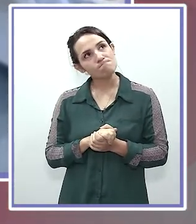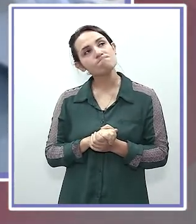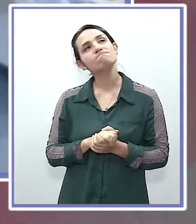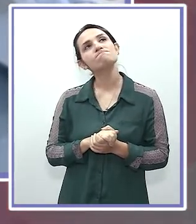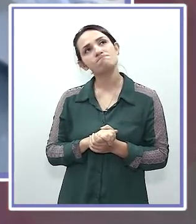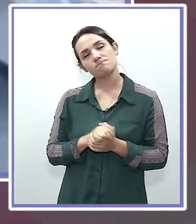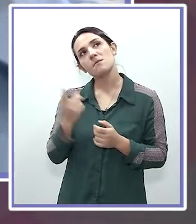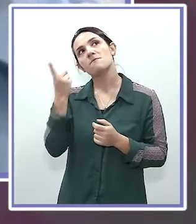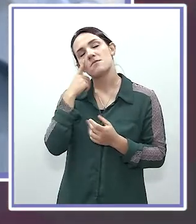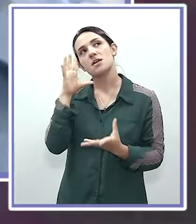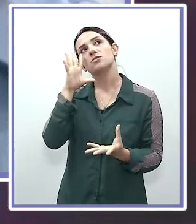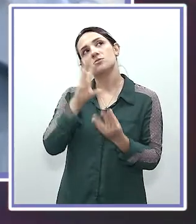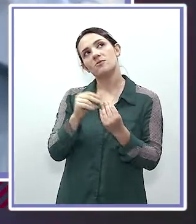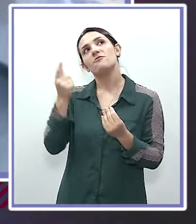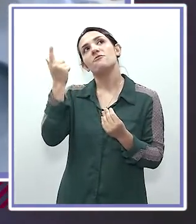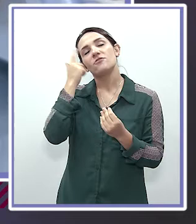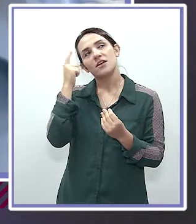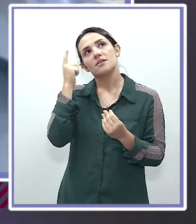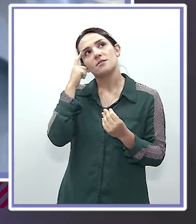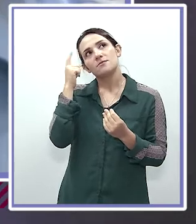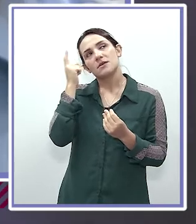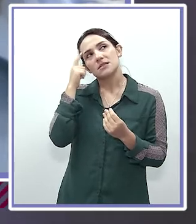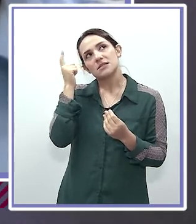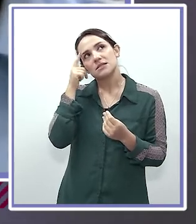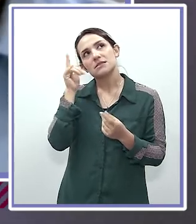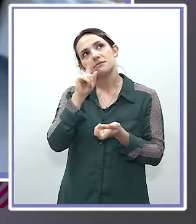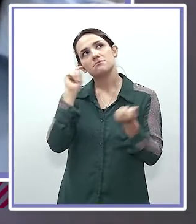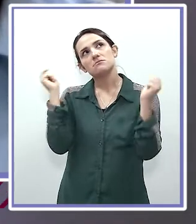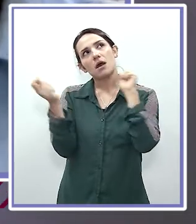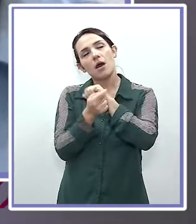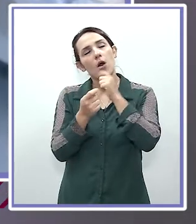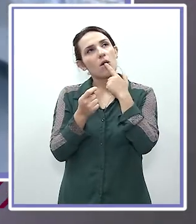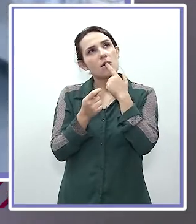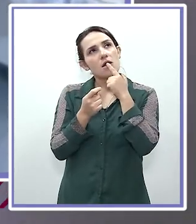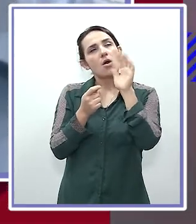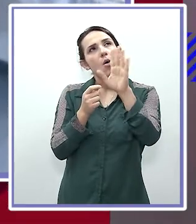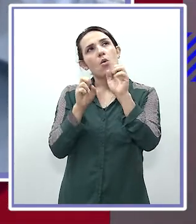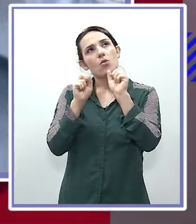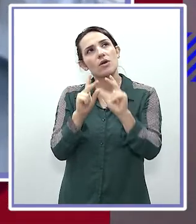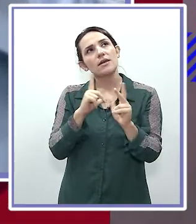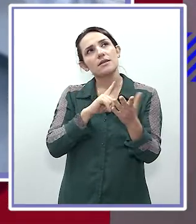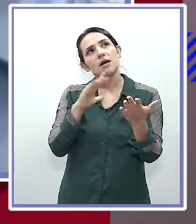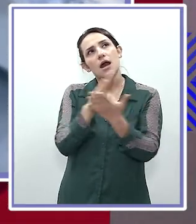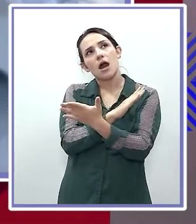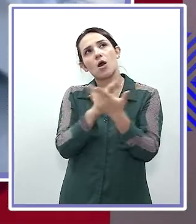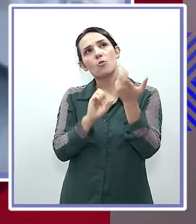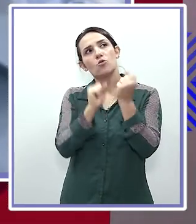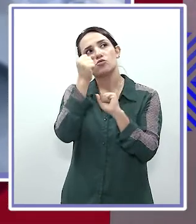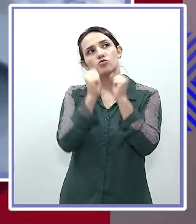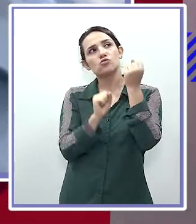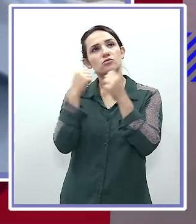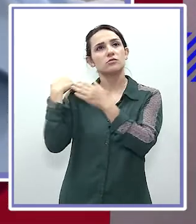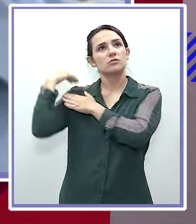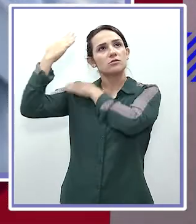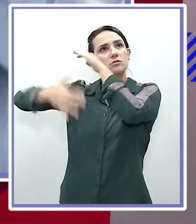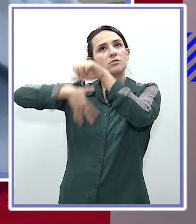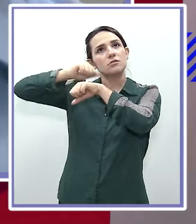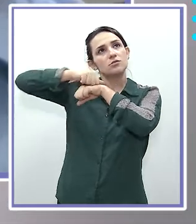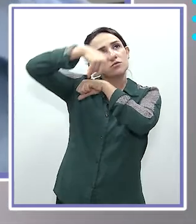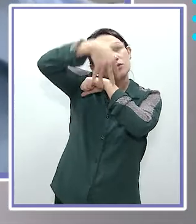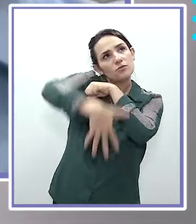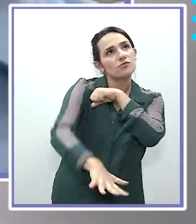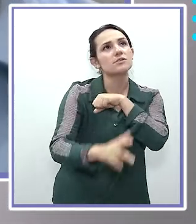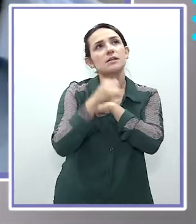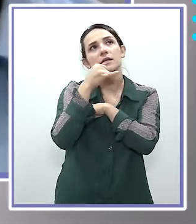Então, só para ver se eu entendi certo, então, eu citei aqui algumas usinas que existem aqui em Mato Grosso do Sul, em tese